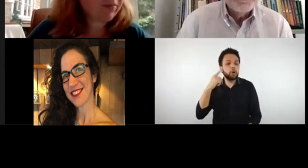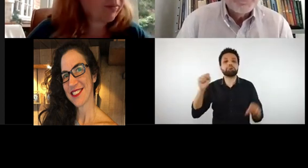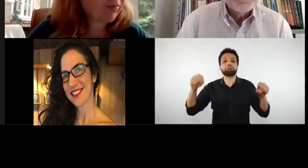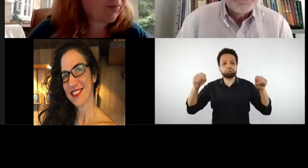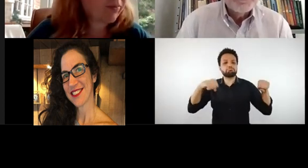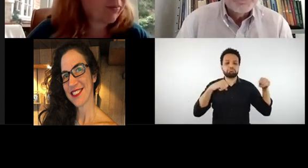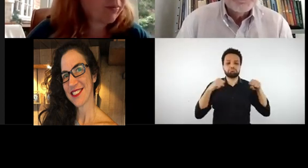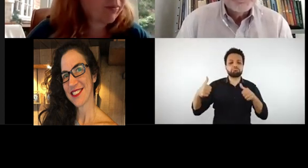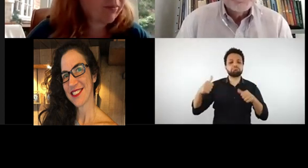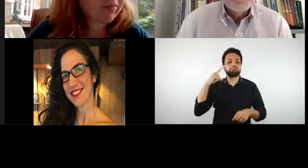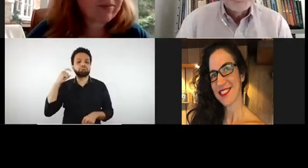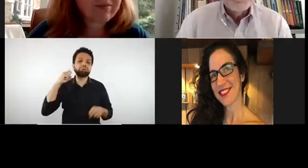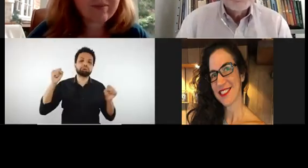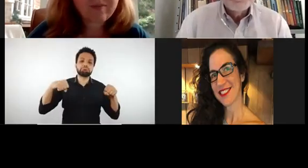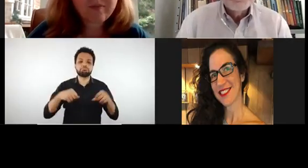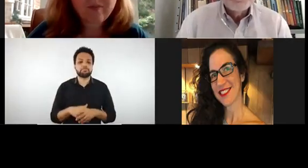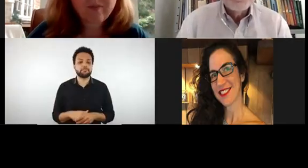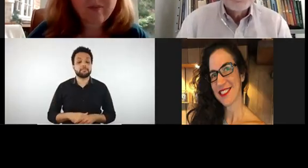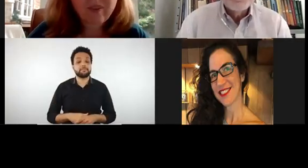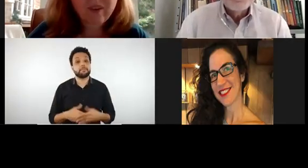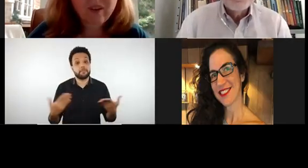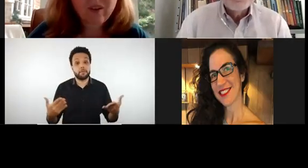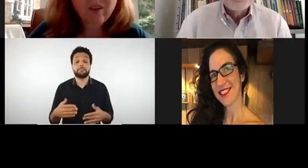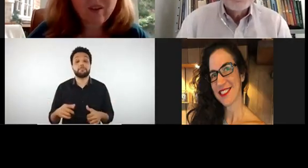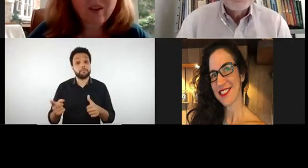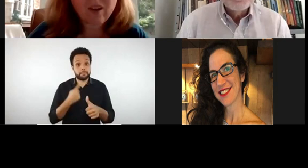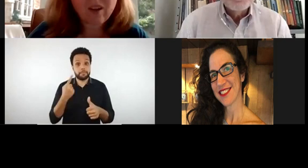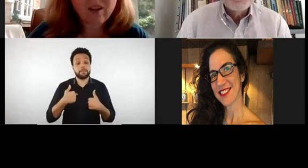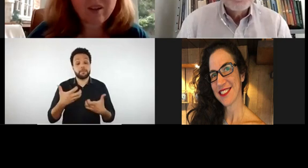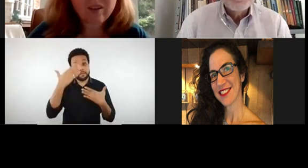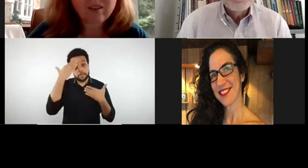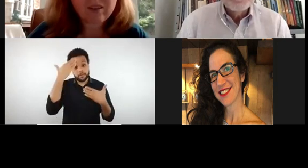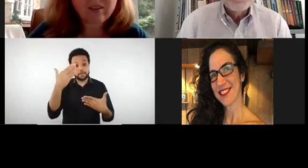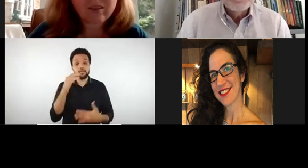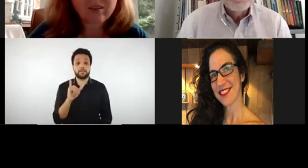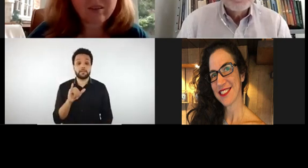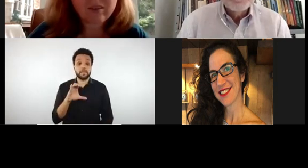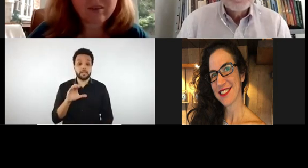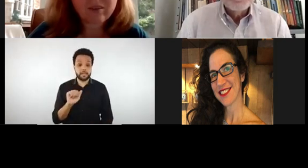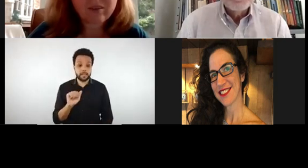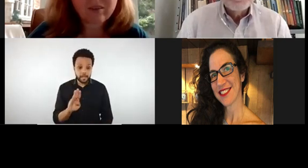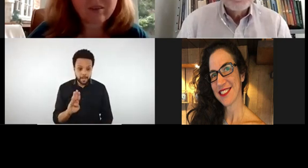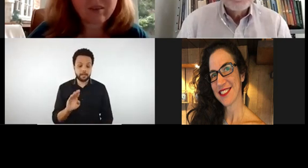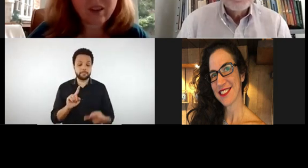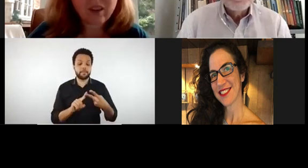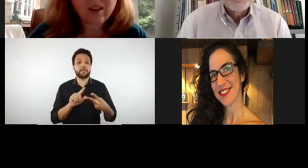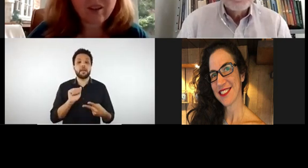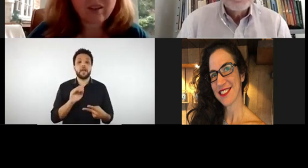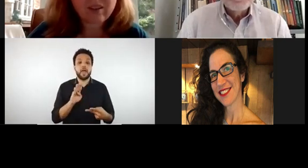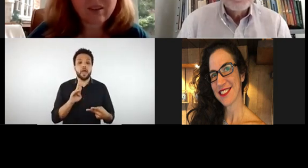Ok. Bom, queria agradecer muito também ao ICAB, à Brave, a